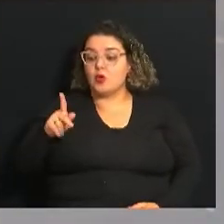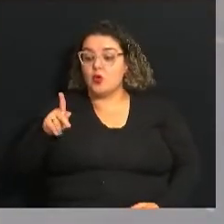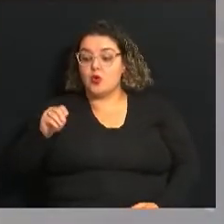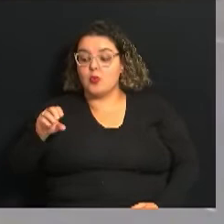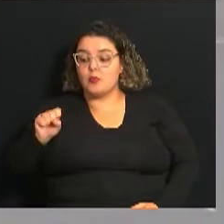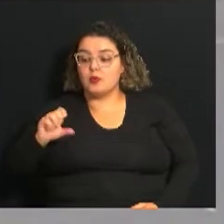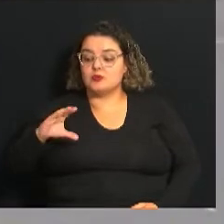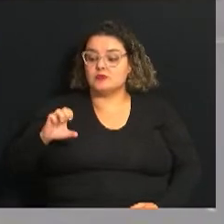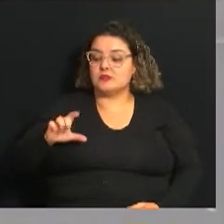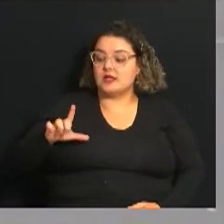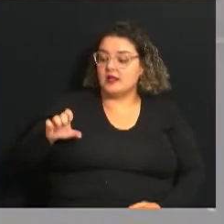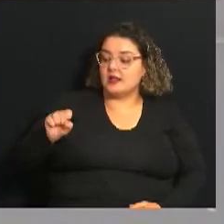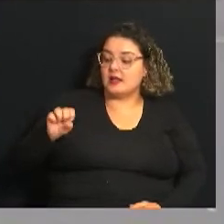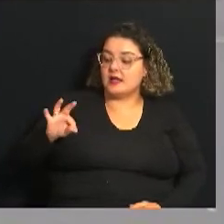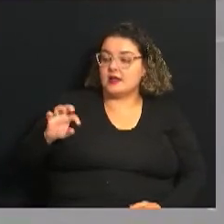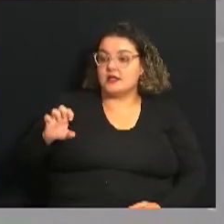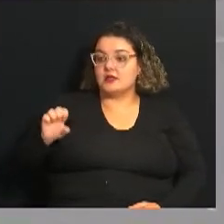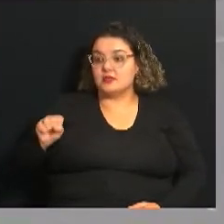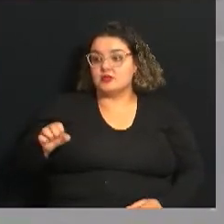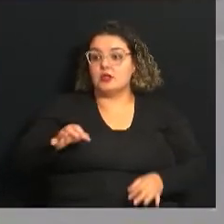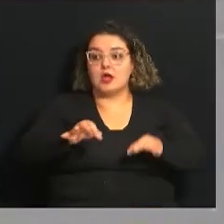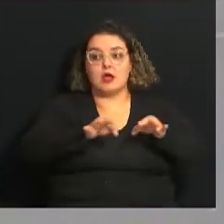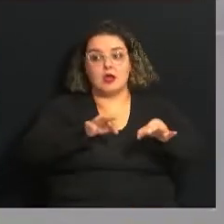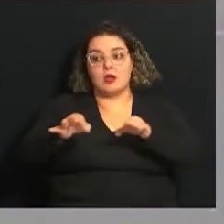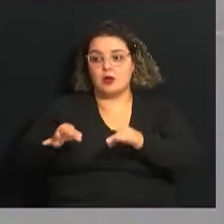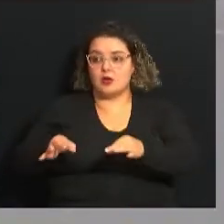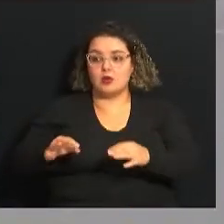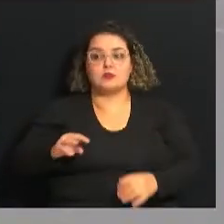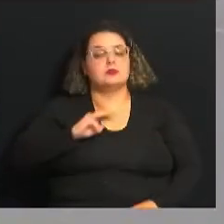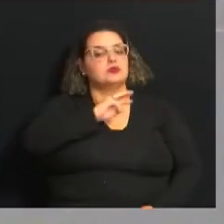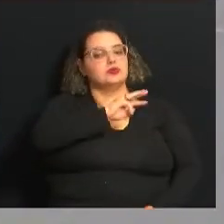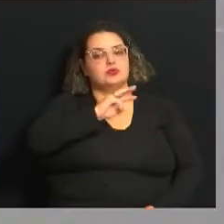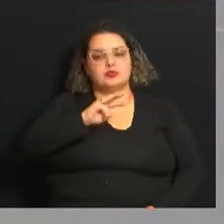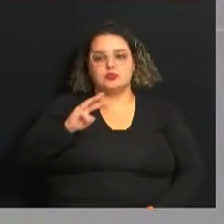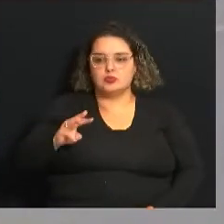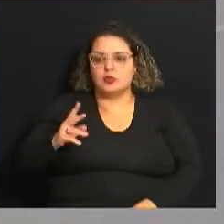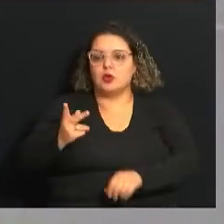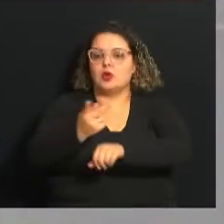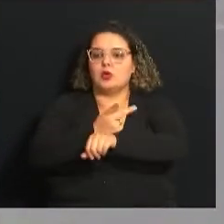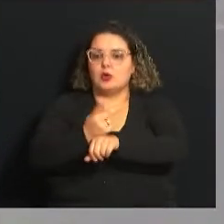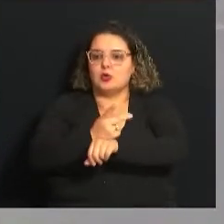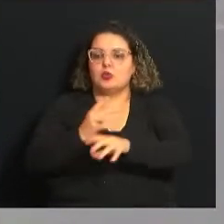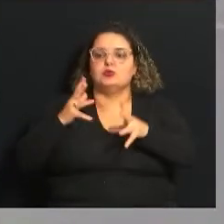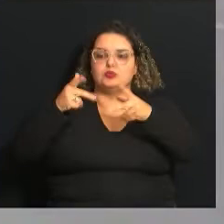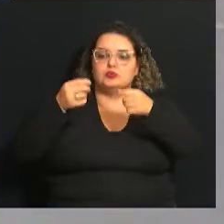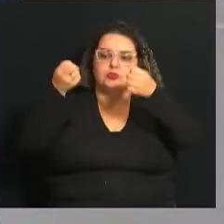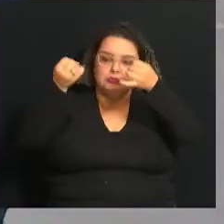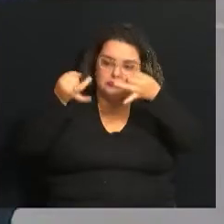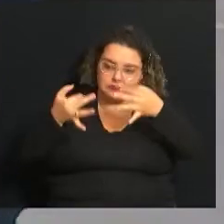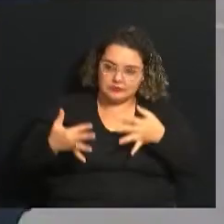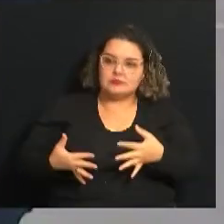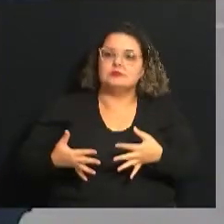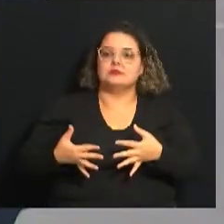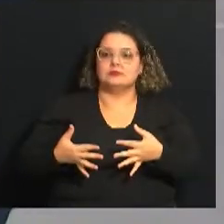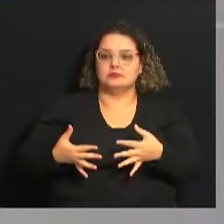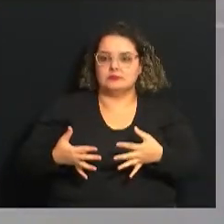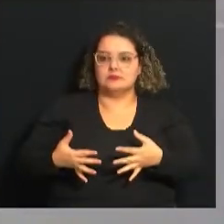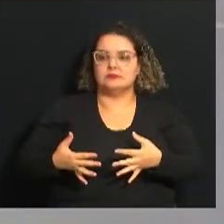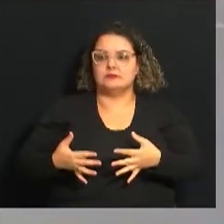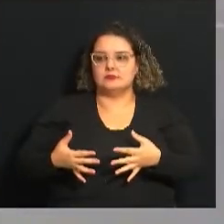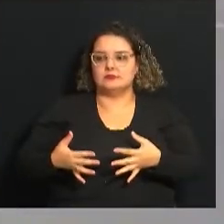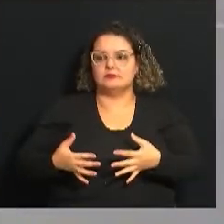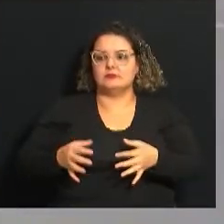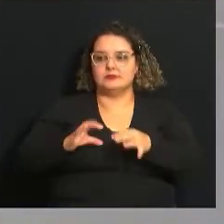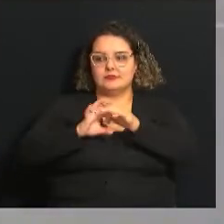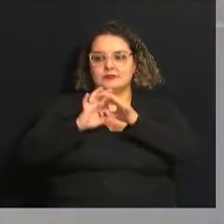no espaço. A programação está no site, é só buscar que vai estar lá tudo explicadinho, direitinho. E aí eu deixo